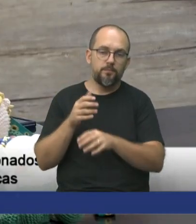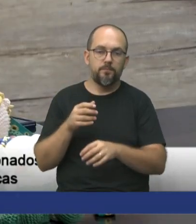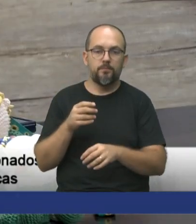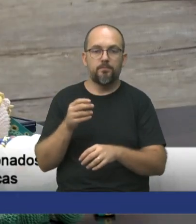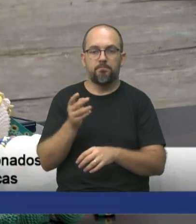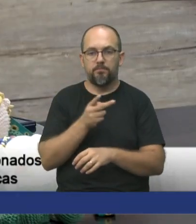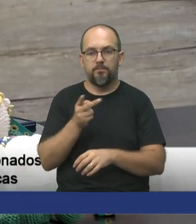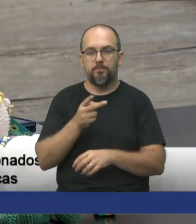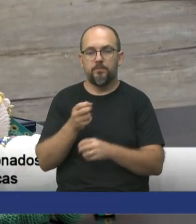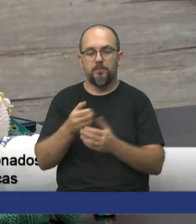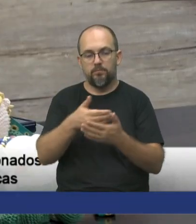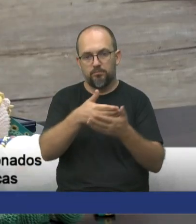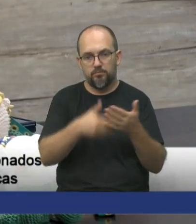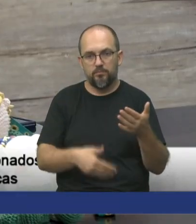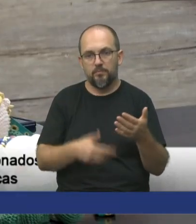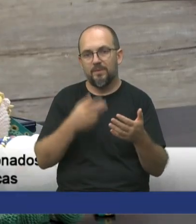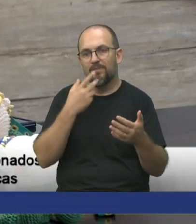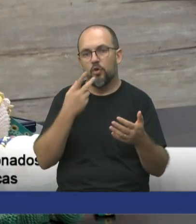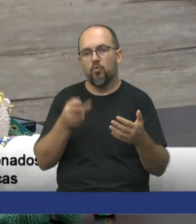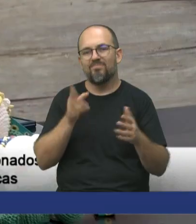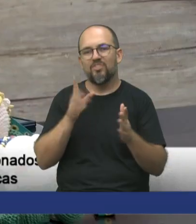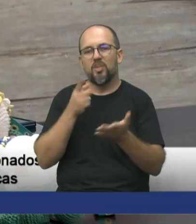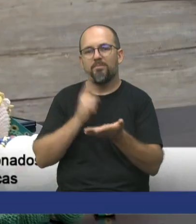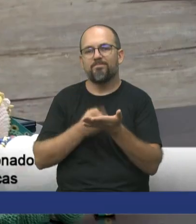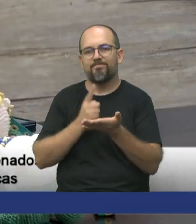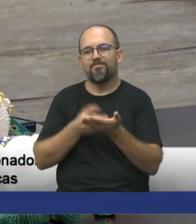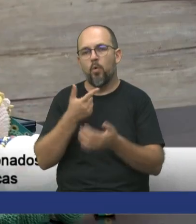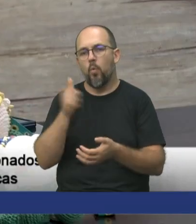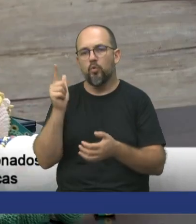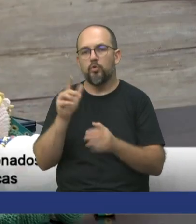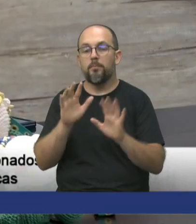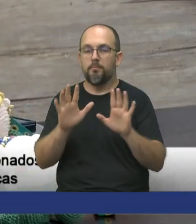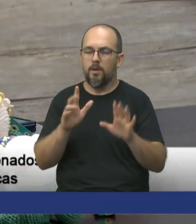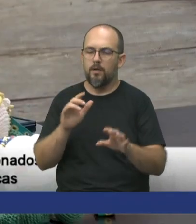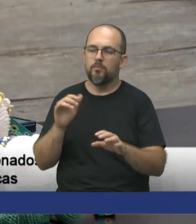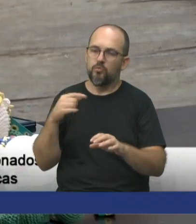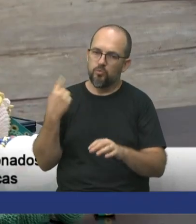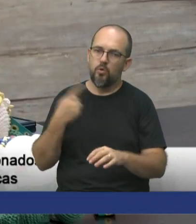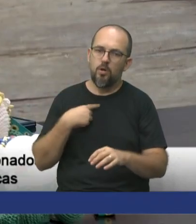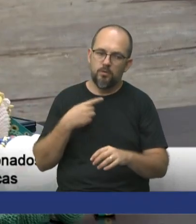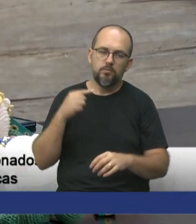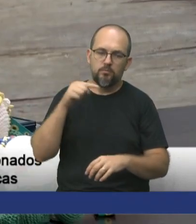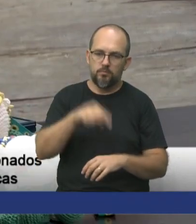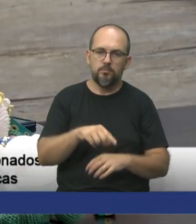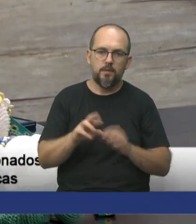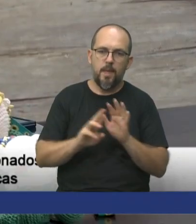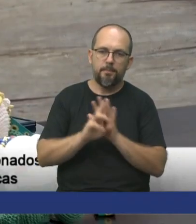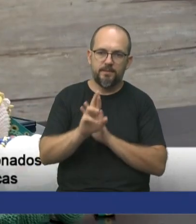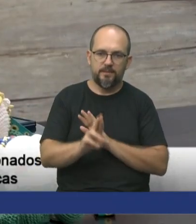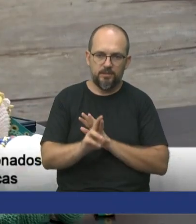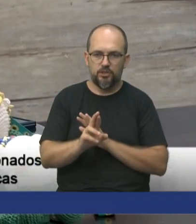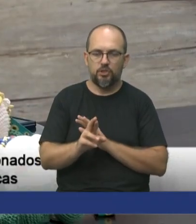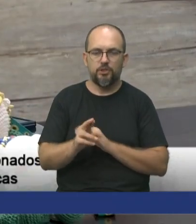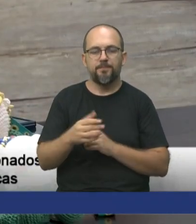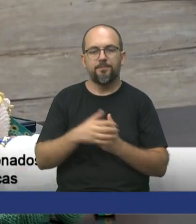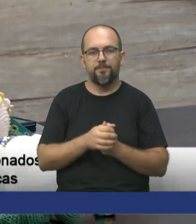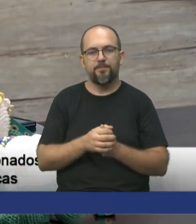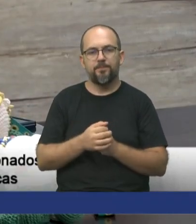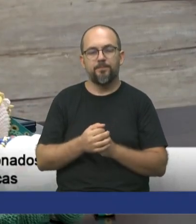mandaram as justificativas, estão em compromissos, mas que nós falamos por eles, então somos